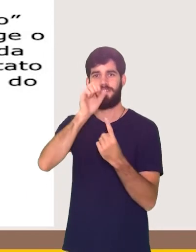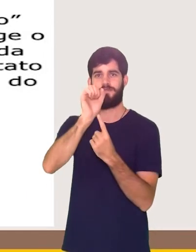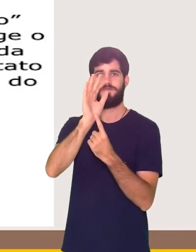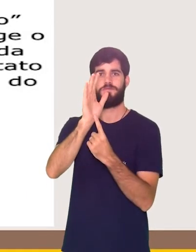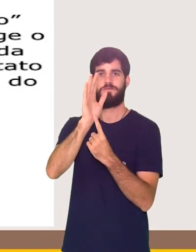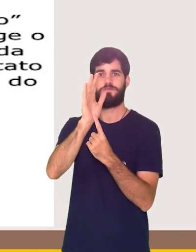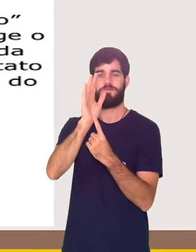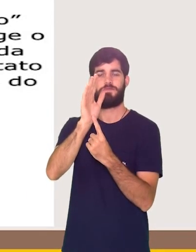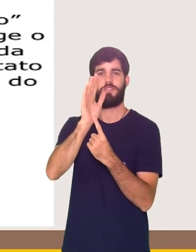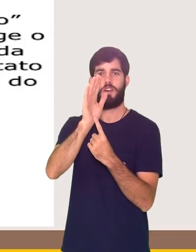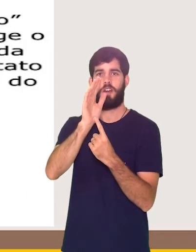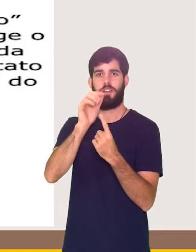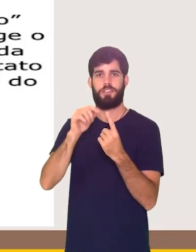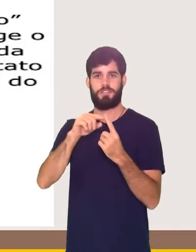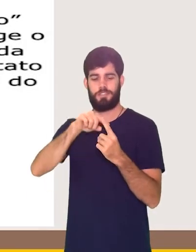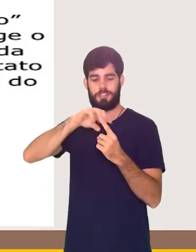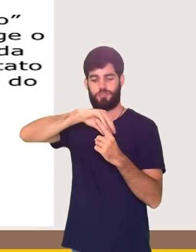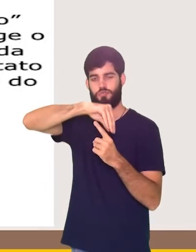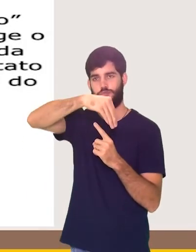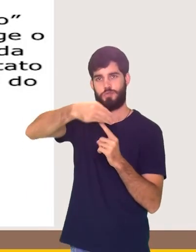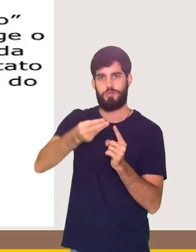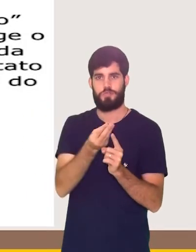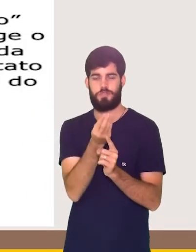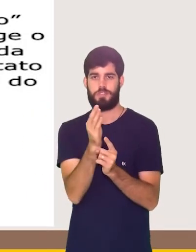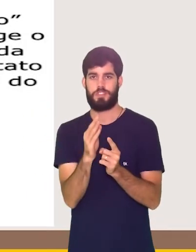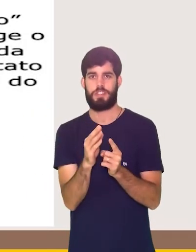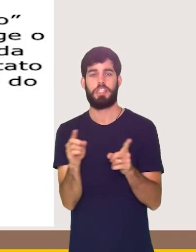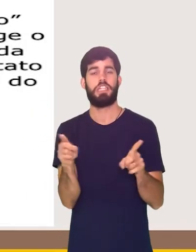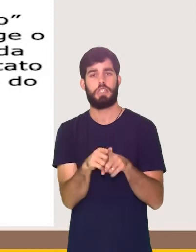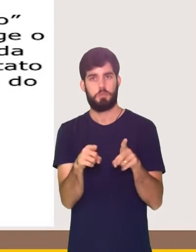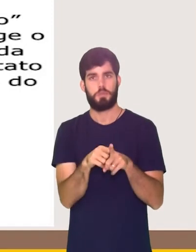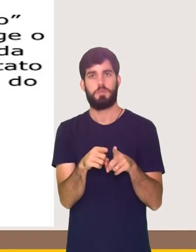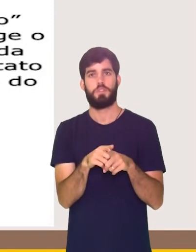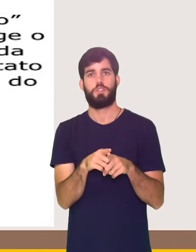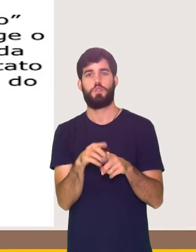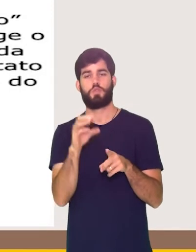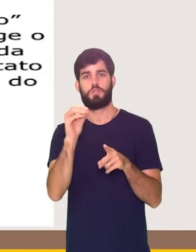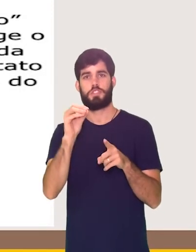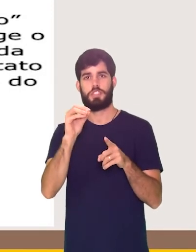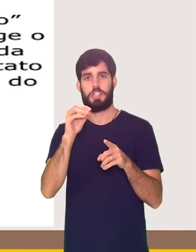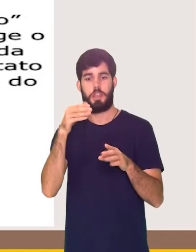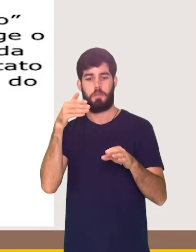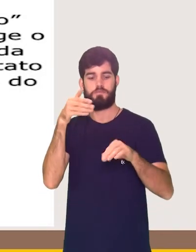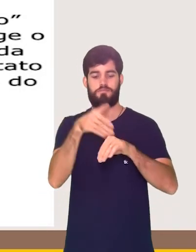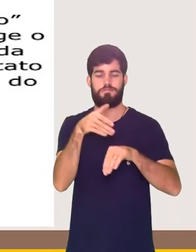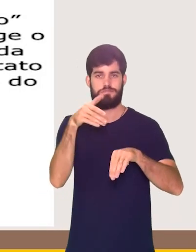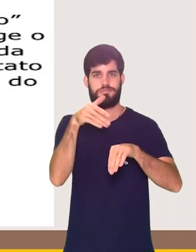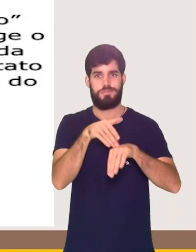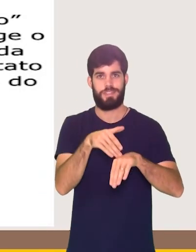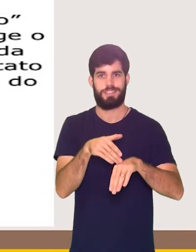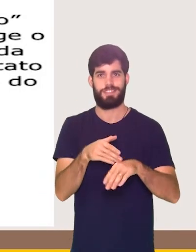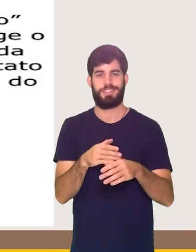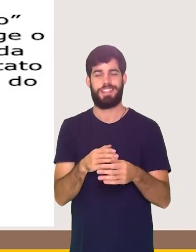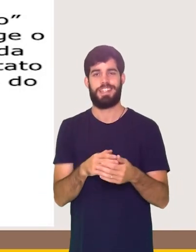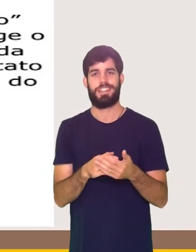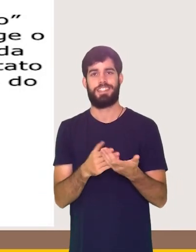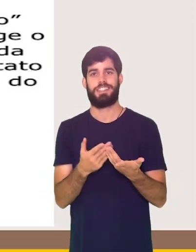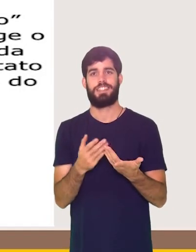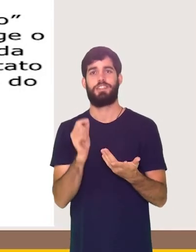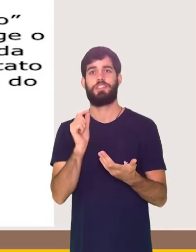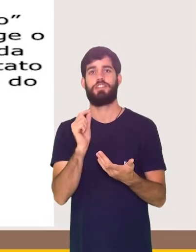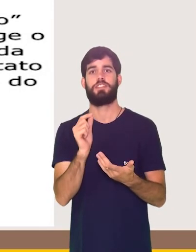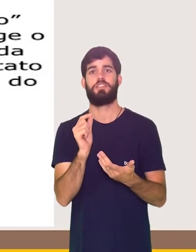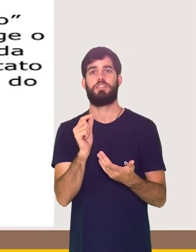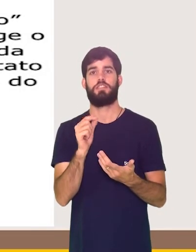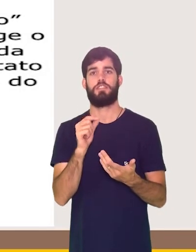embalagem impermeável ao oxigênio do ar e à umidade atmosférica, impedindo que as substâncias